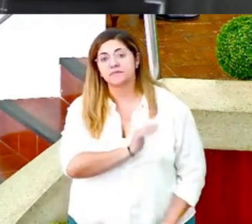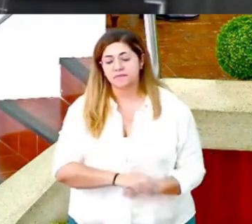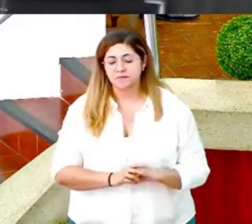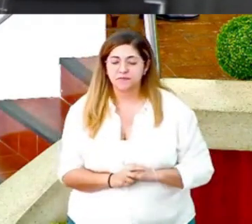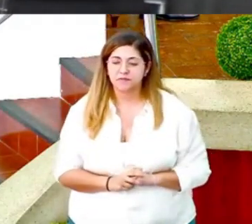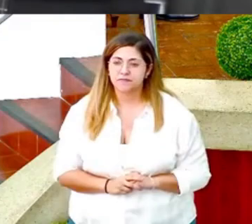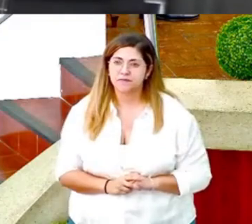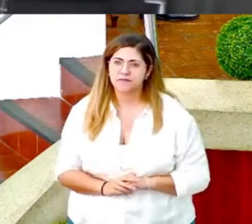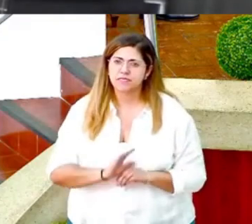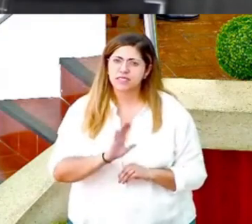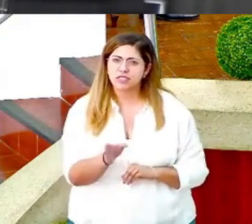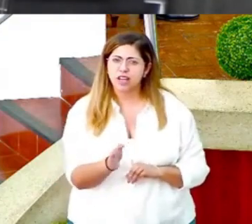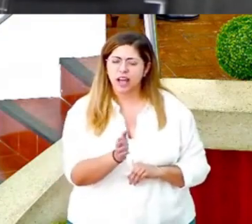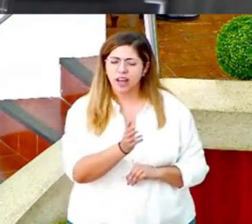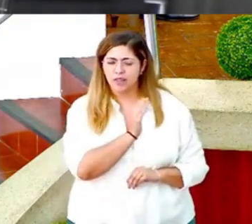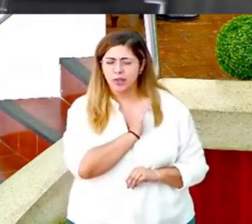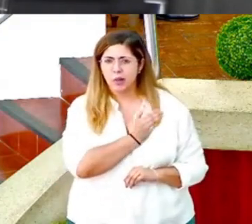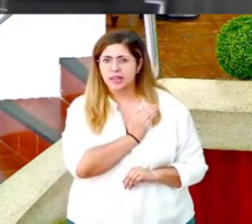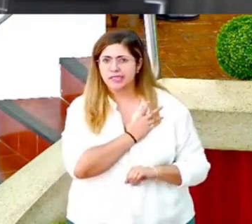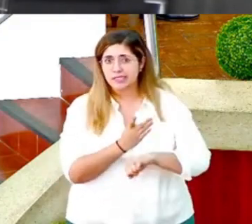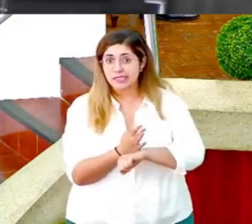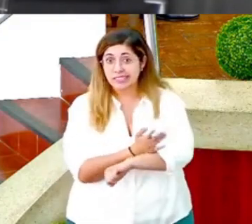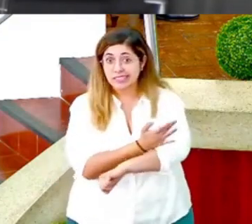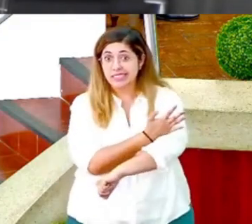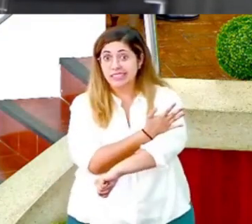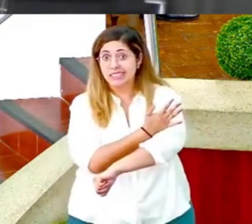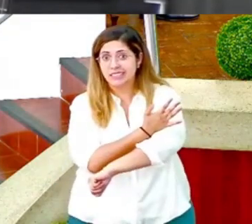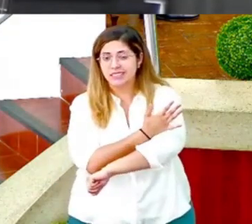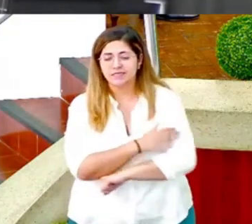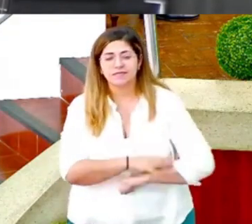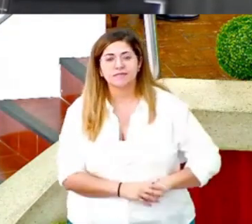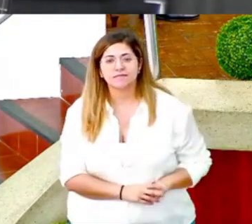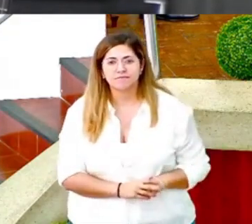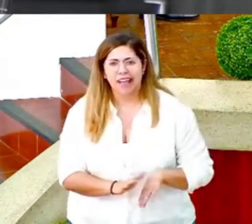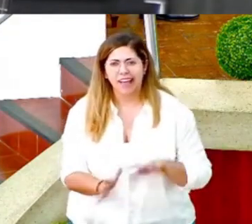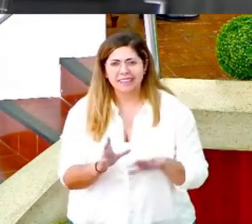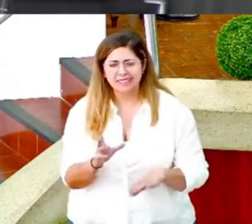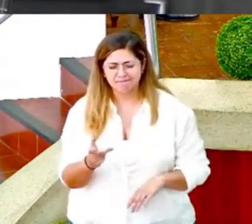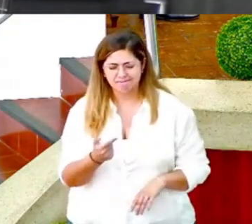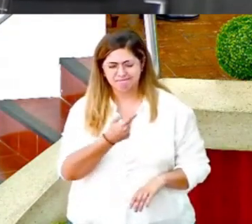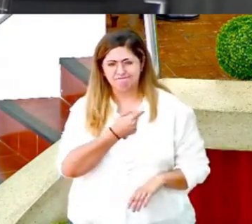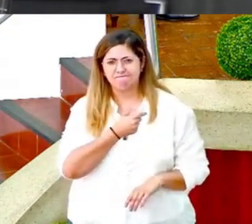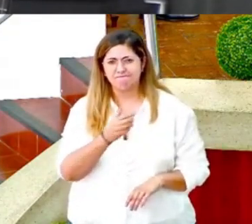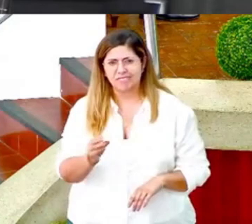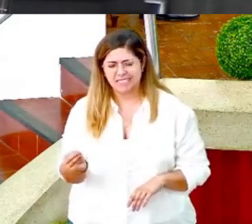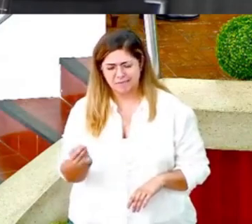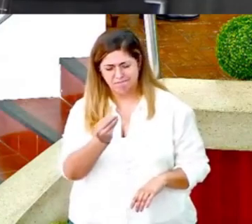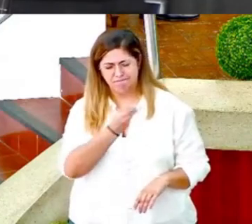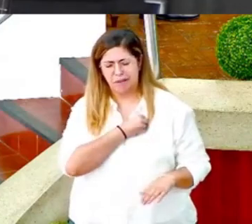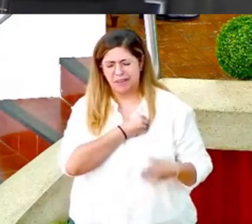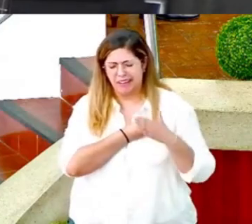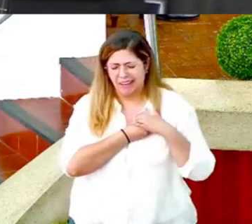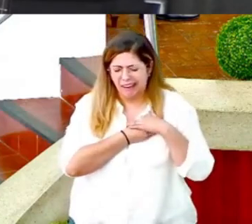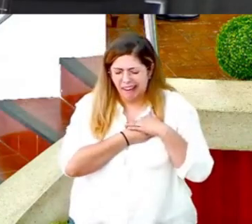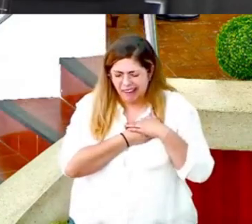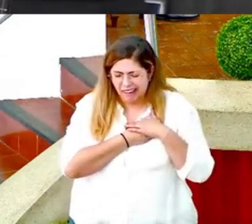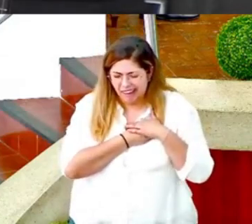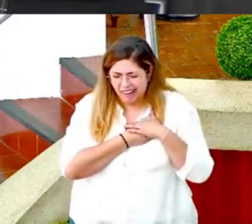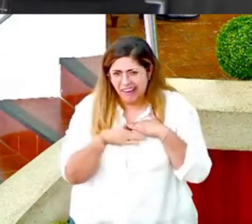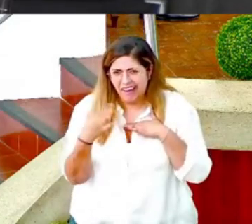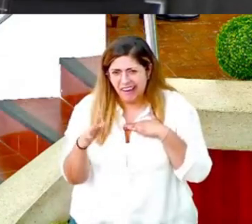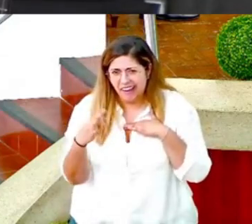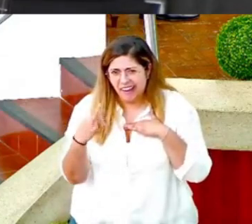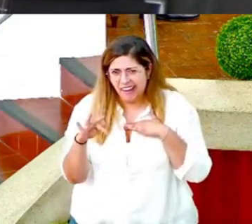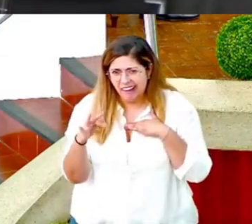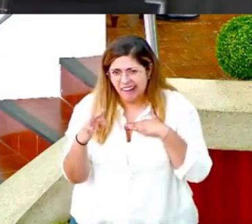Vocês já tiveram o coração atingido, como se fosse uma pancada, que você balança nas pernas assim,